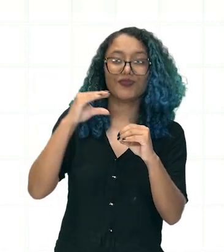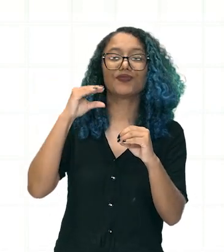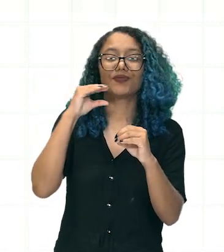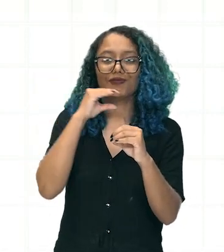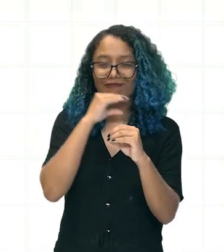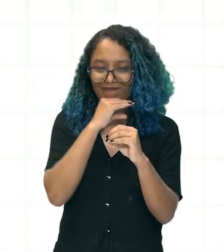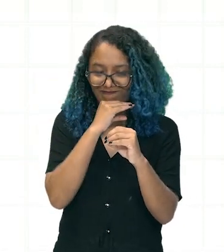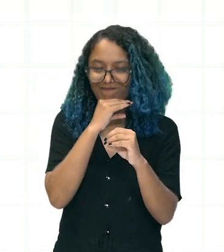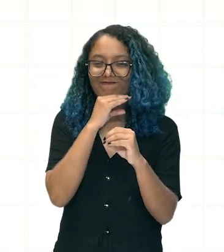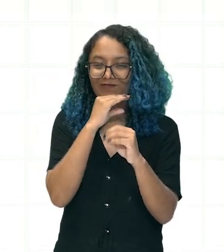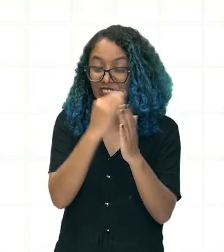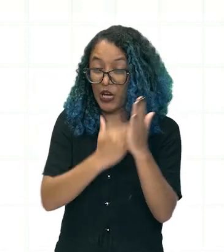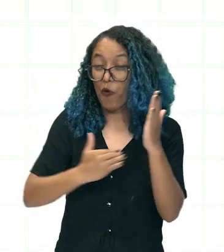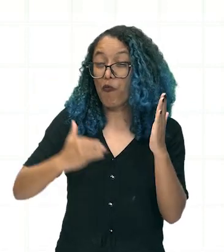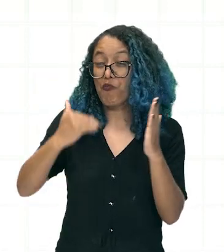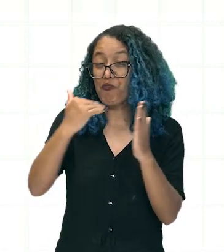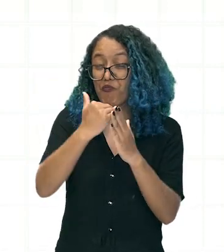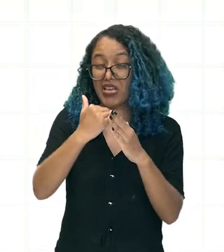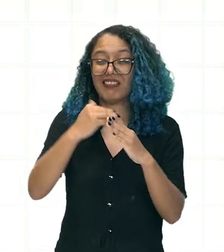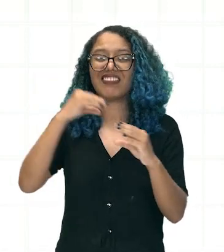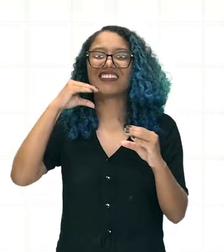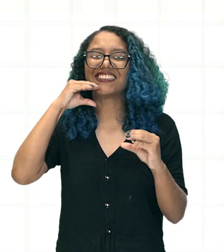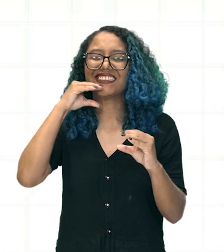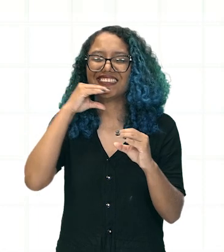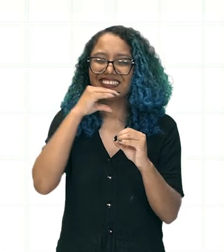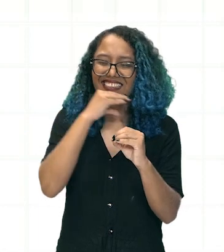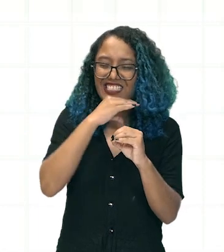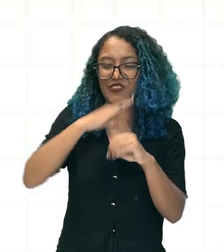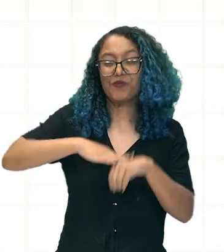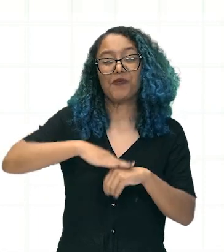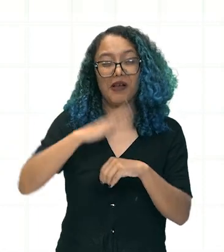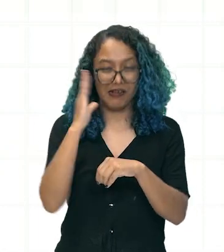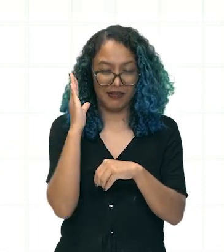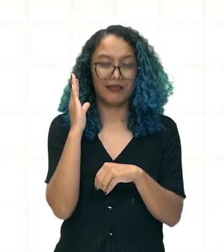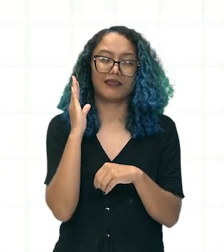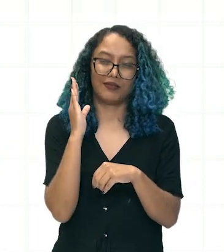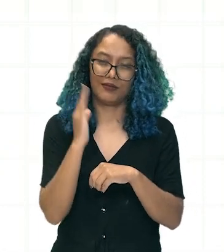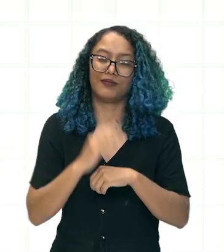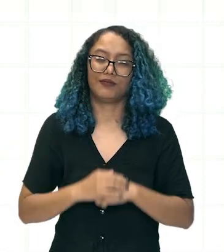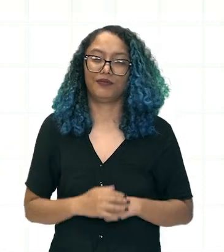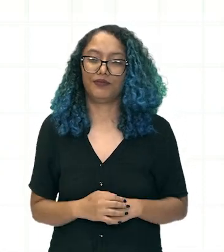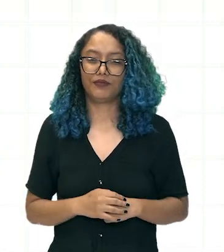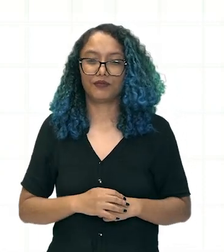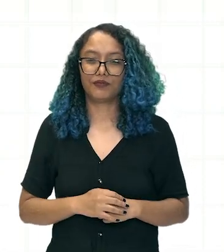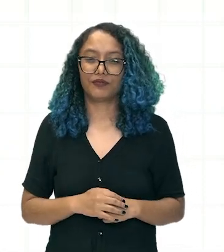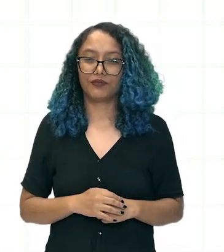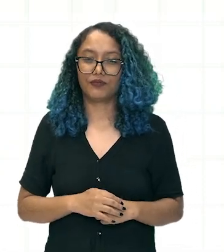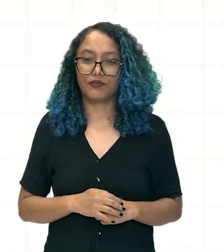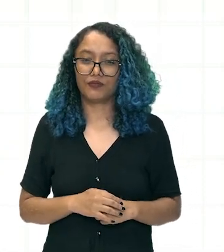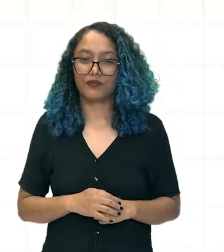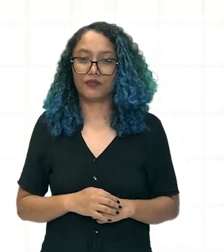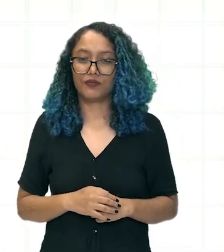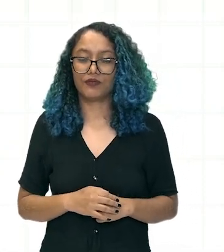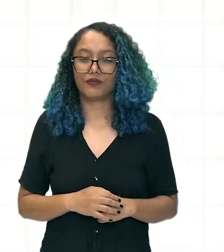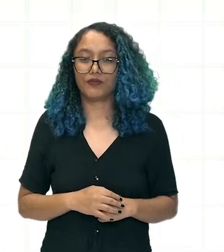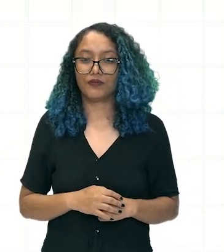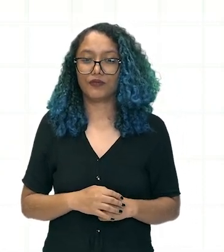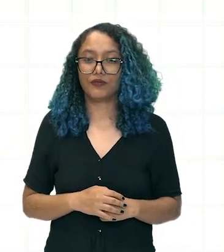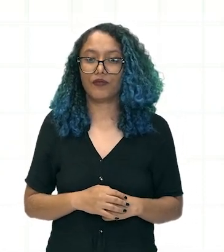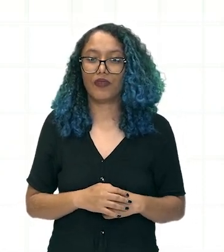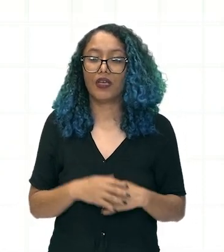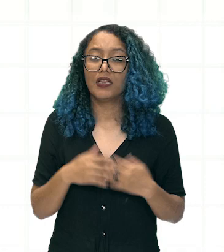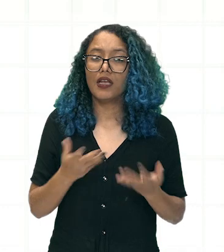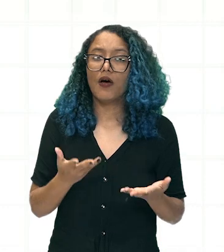um efeito estufa, uma intensificação de efeito estufa, tá? Então, nós estamos vendo aí como que vai